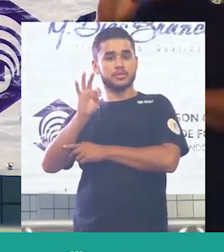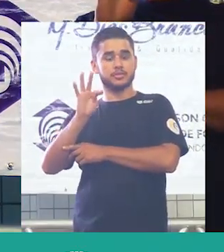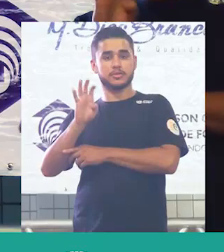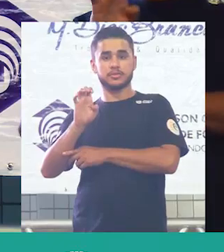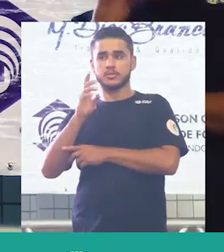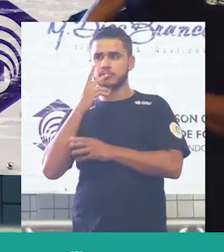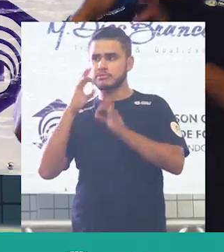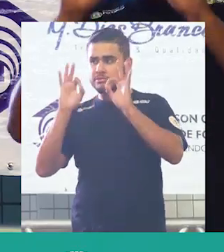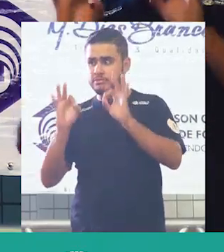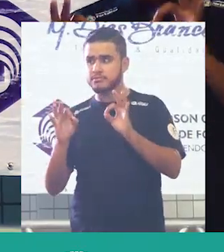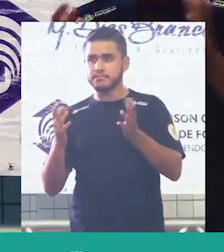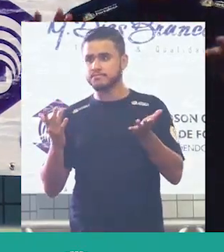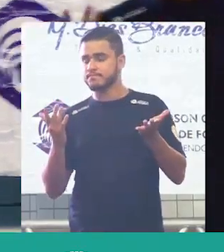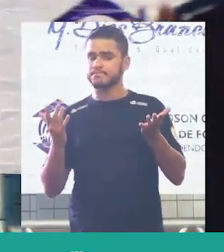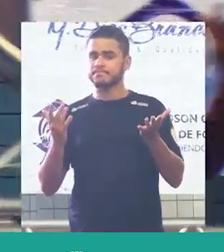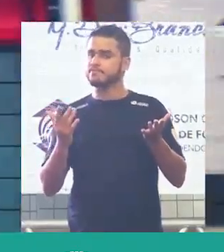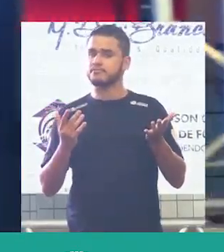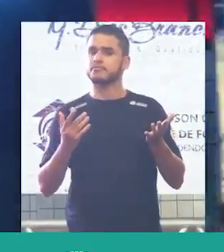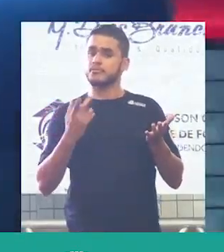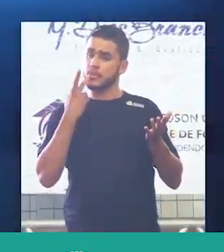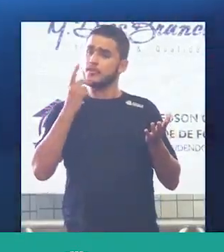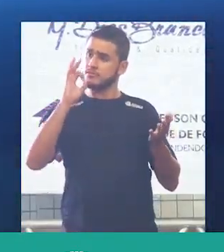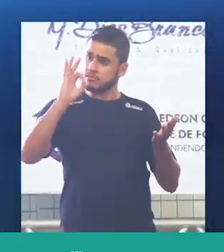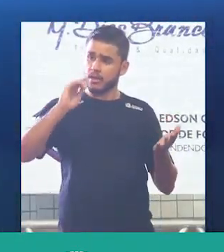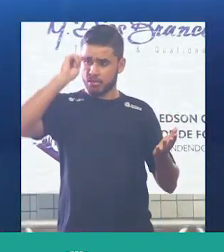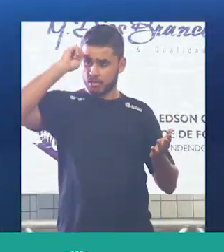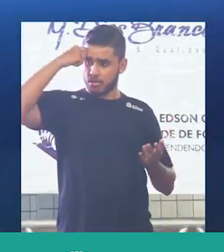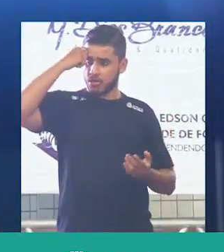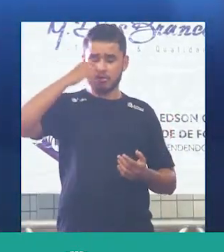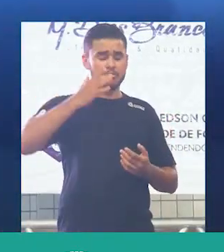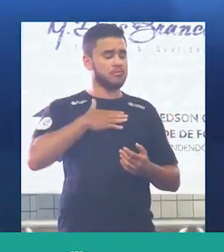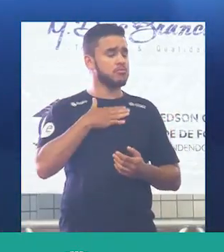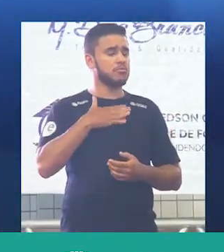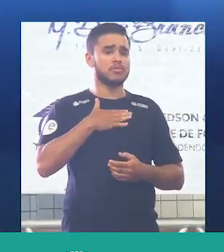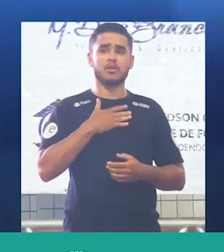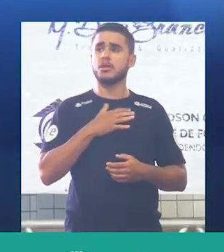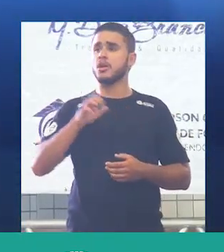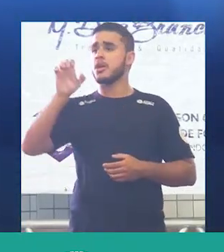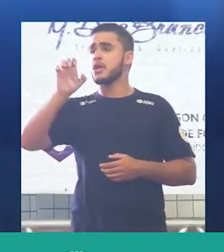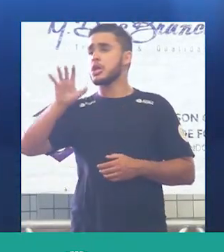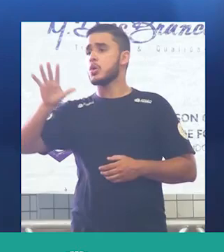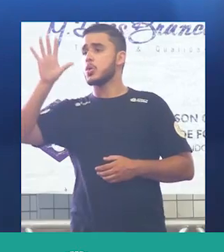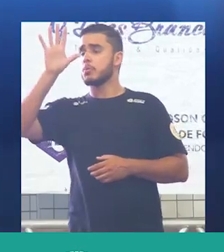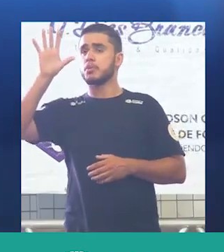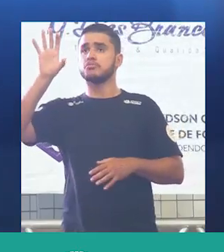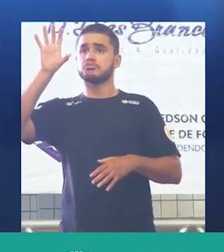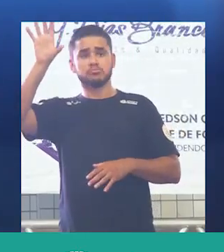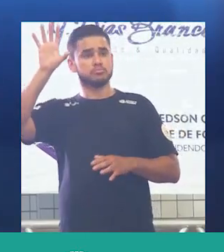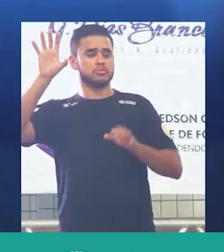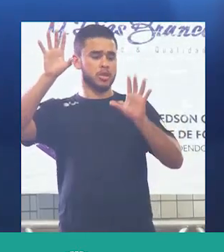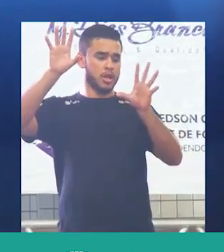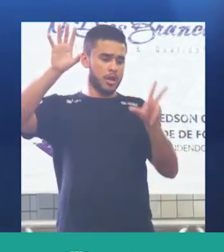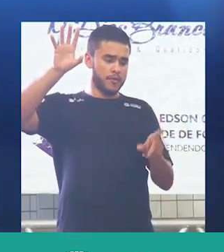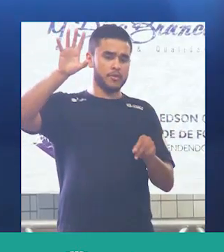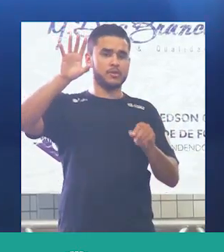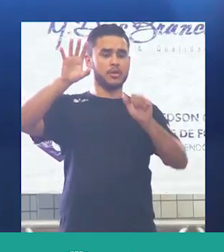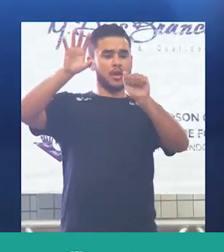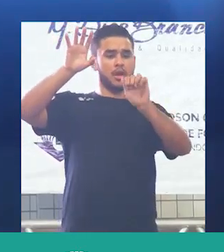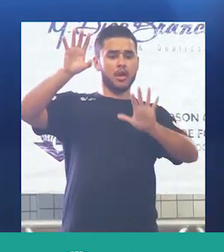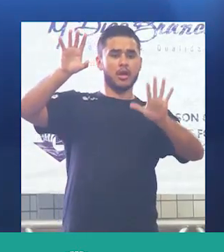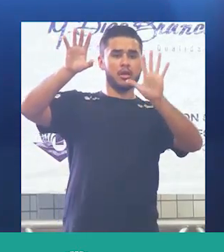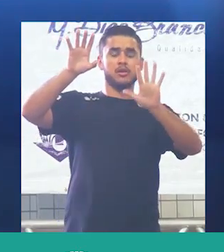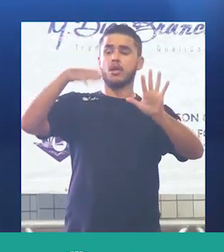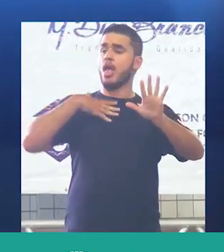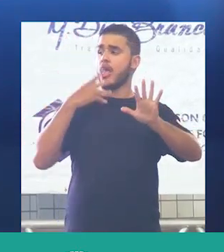né? Então, meu amigo, europeu é europeu, africano é africano, asiático é asiático,